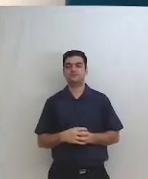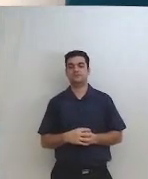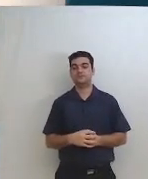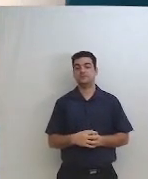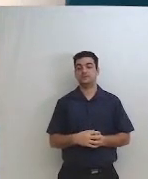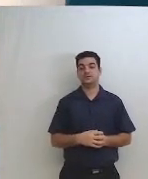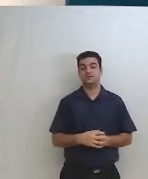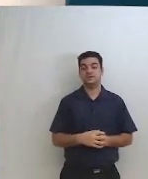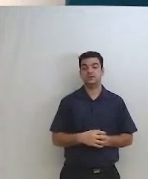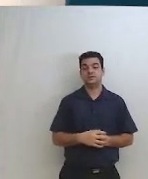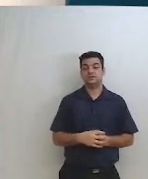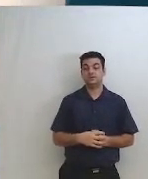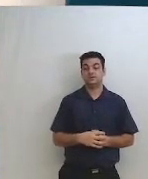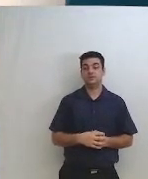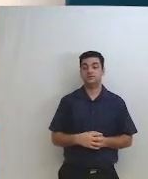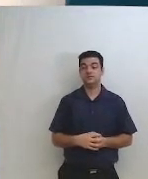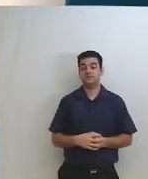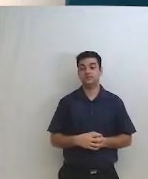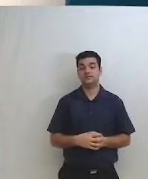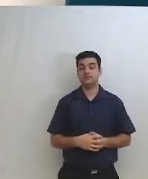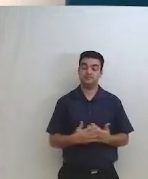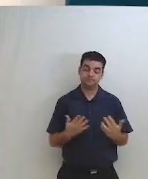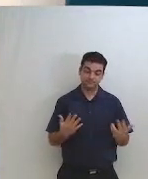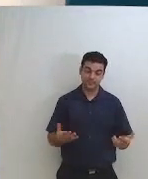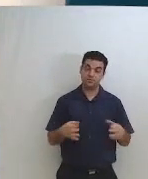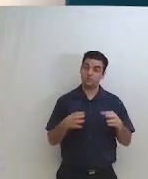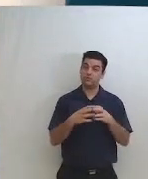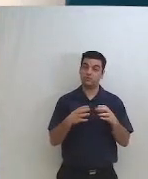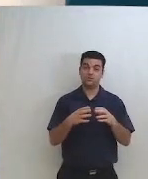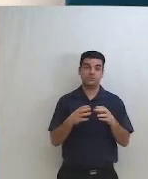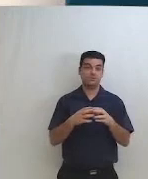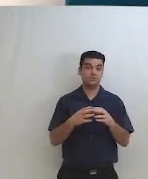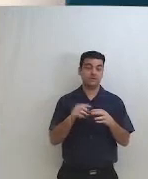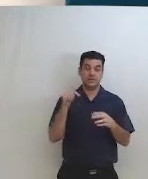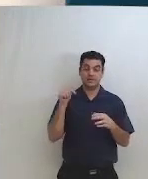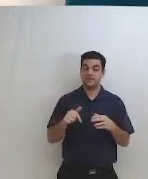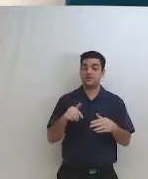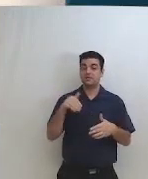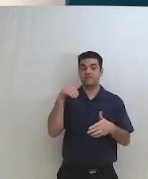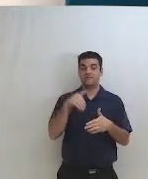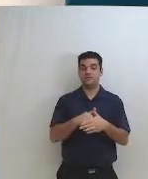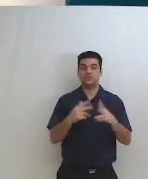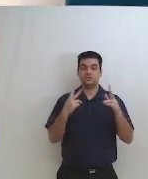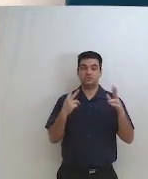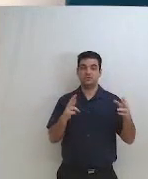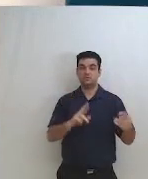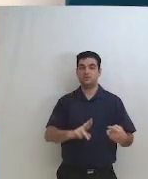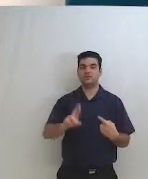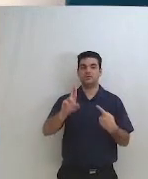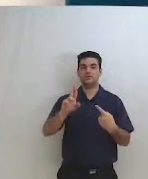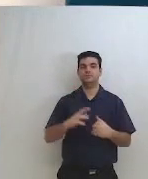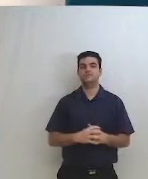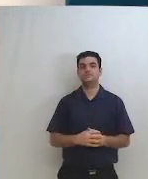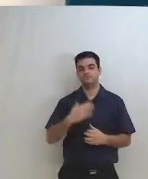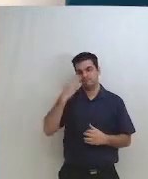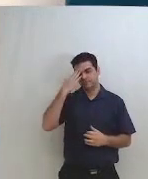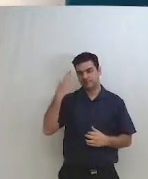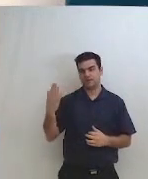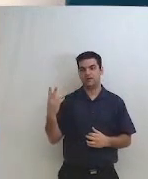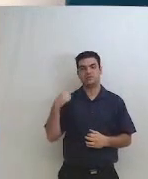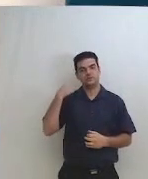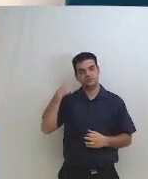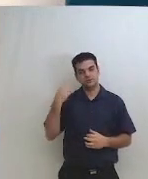Fica assim, então, proclamado o resultado por unanimidade nos termos do voto do ilustre relator. Muito obrigado, doutor Henrique.